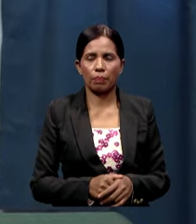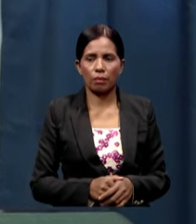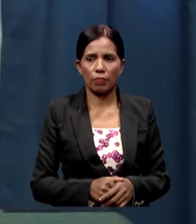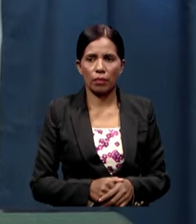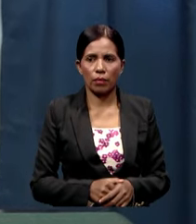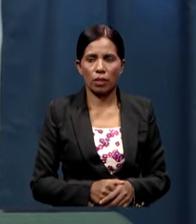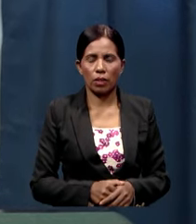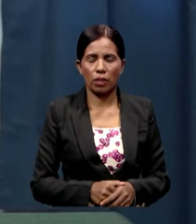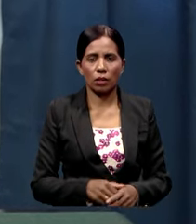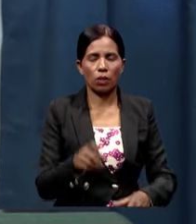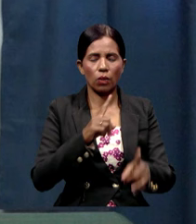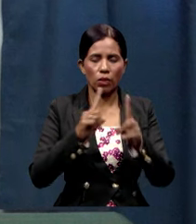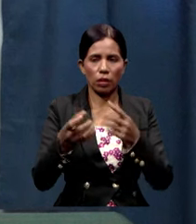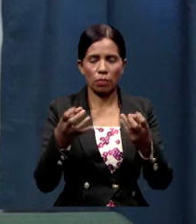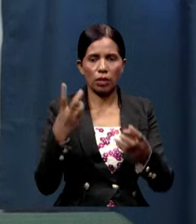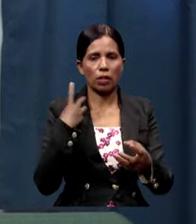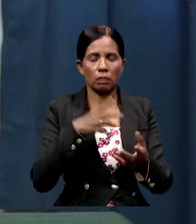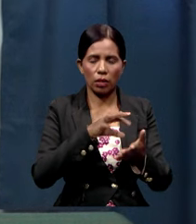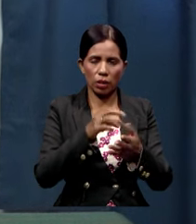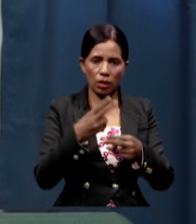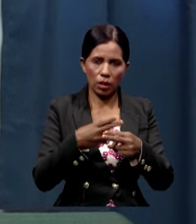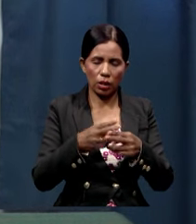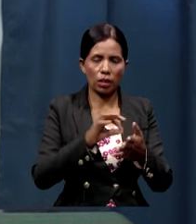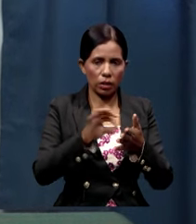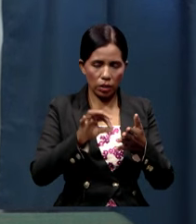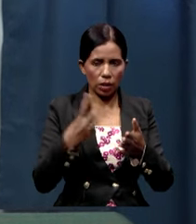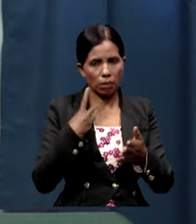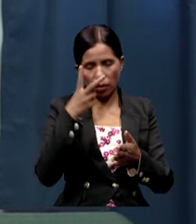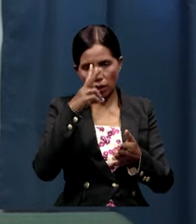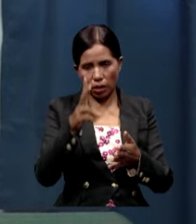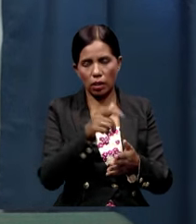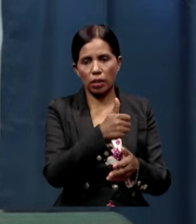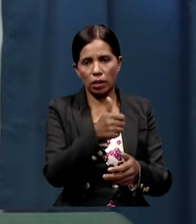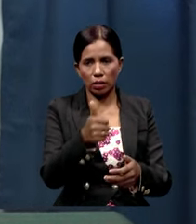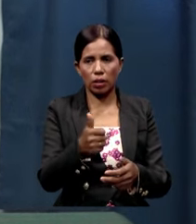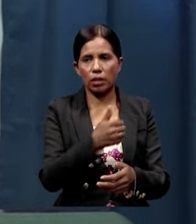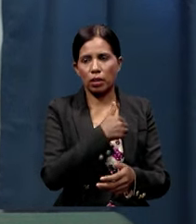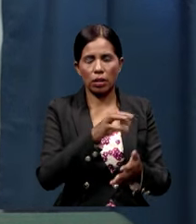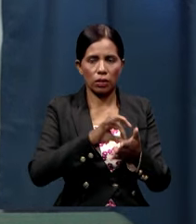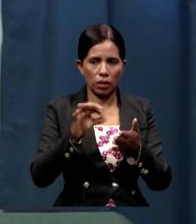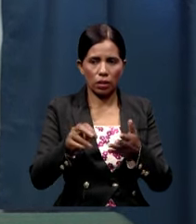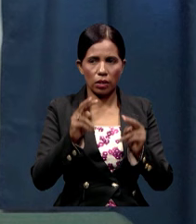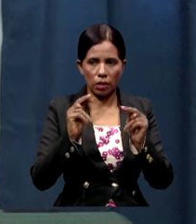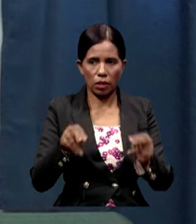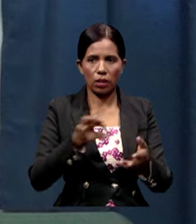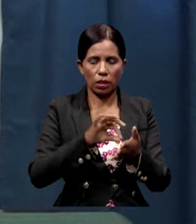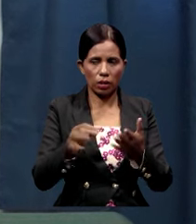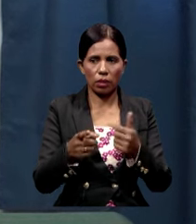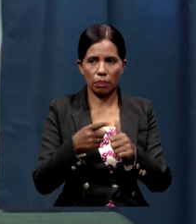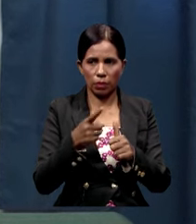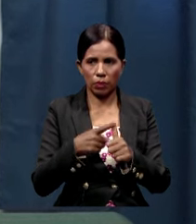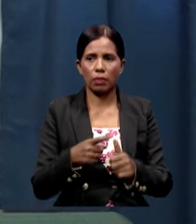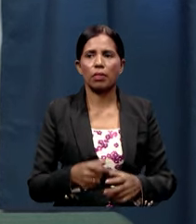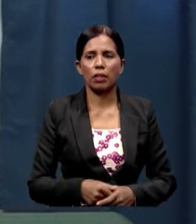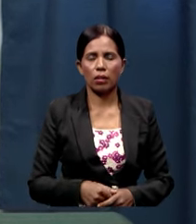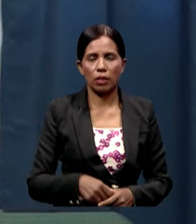manifesta ami hare senaran registrado ona ami se hare ida purida mesi da registrado ten que registrar ulu